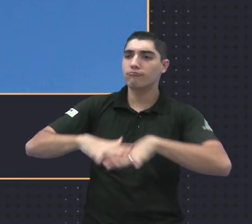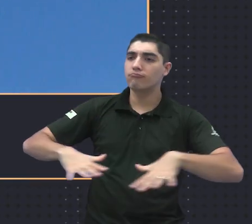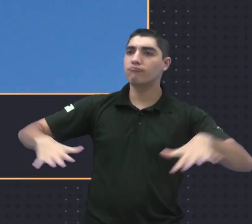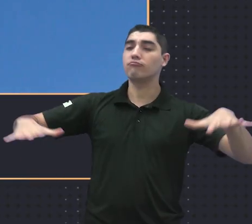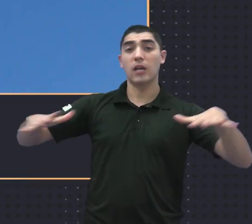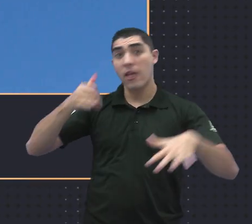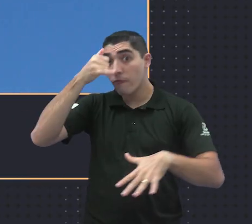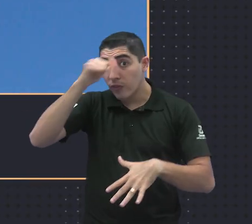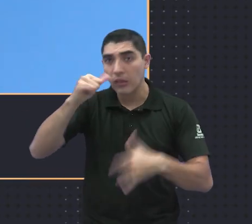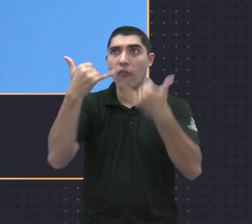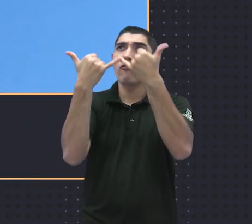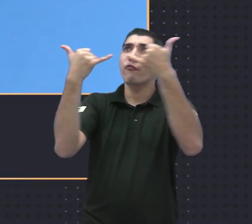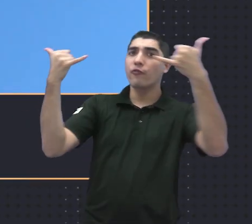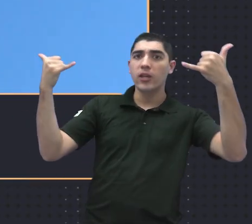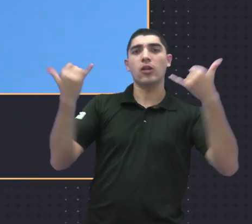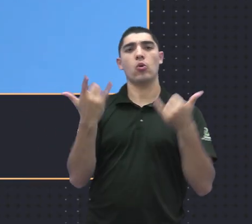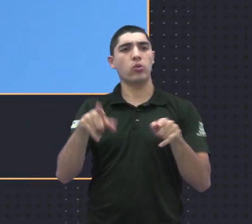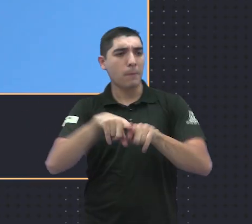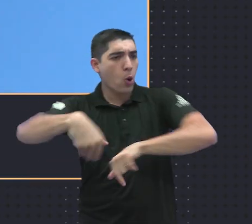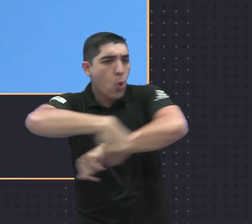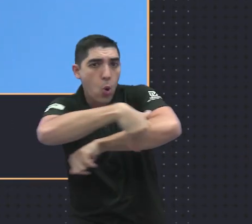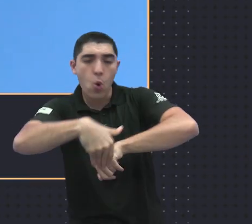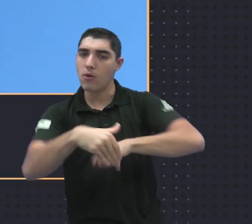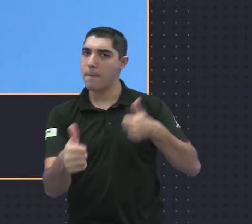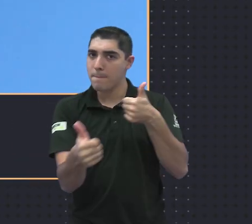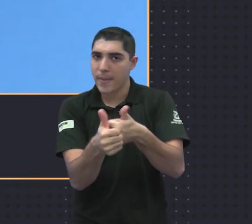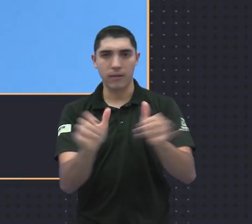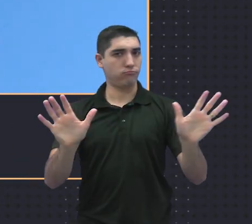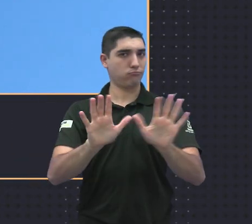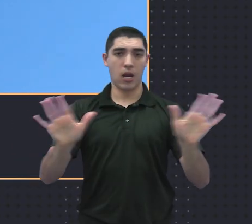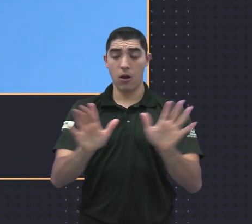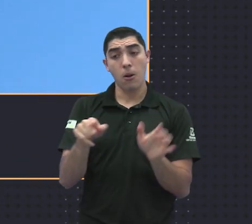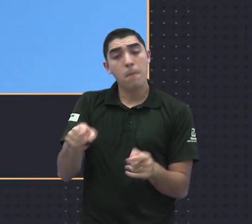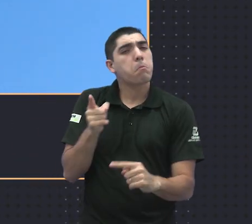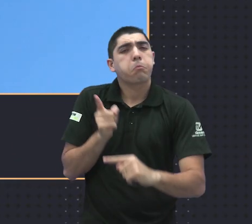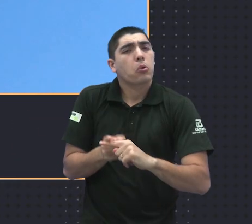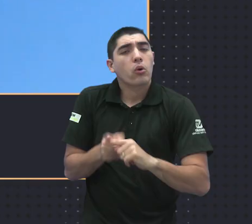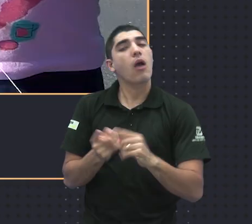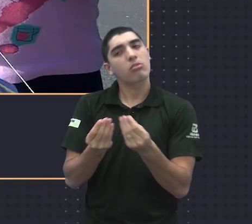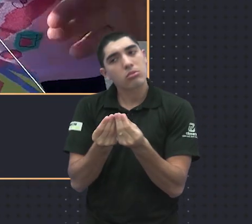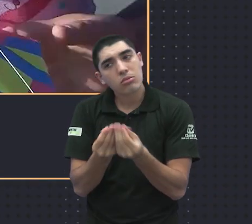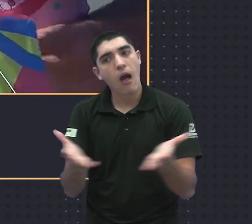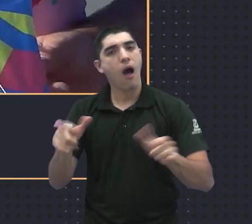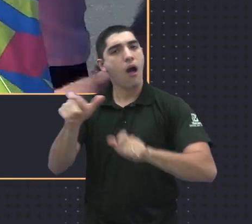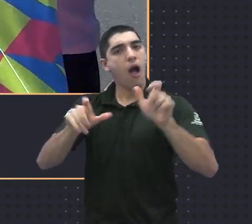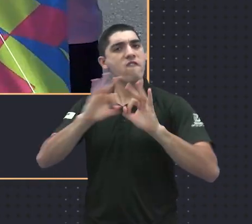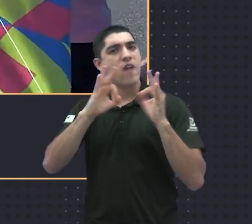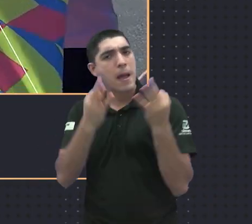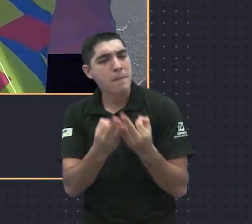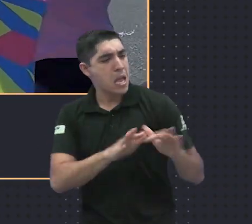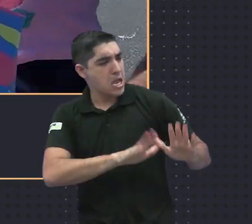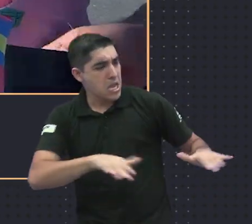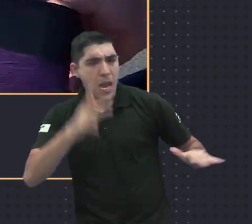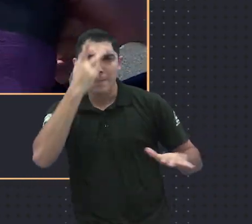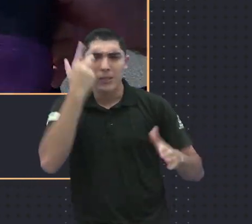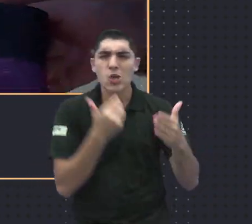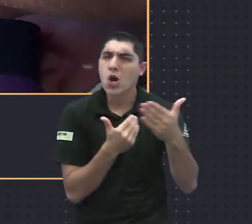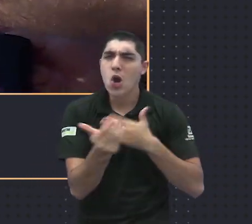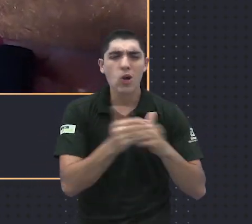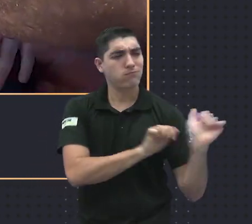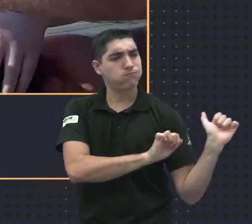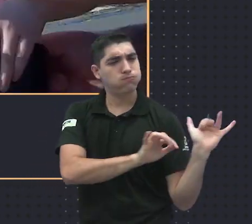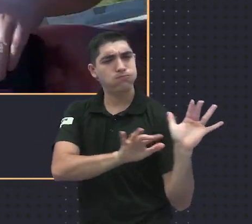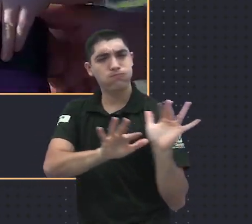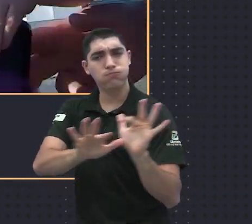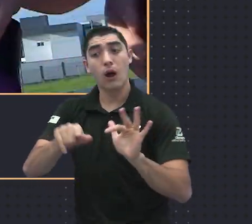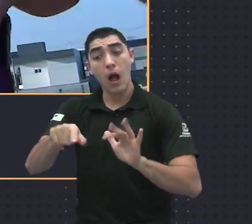seguras, longe de fiações e ruas movimentadas. O intuito é garantir que as famílias possam usufruir de